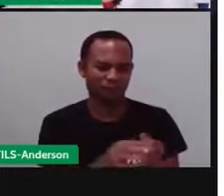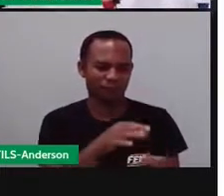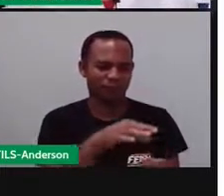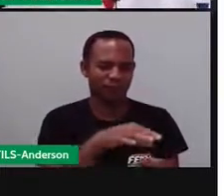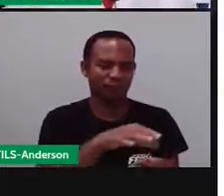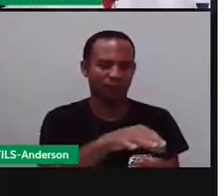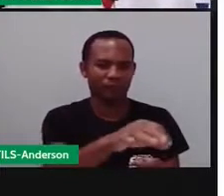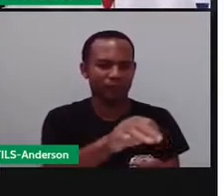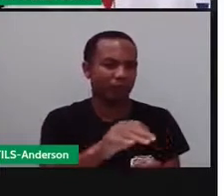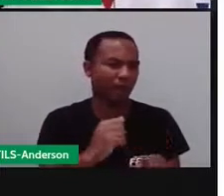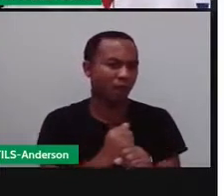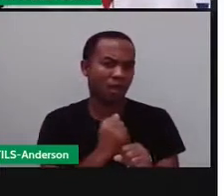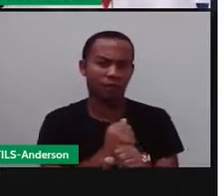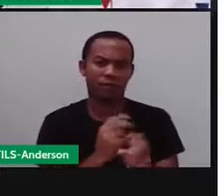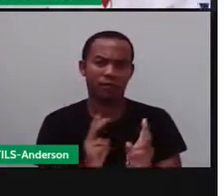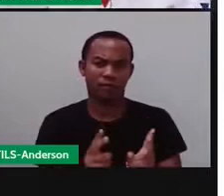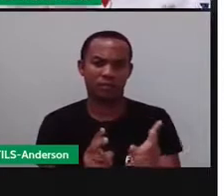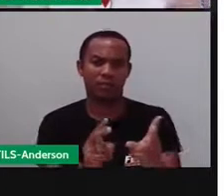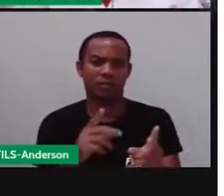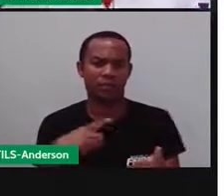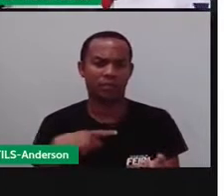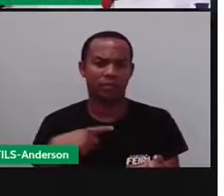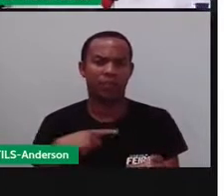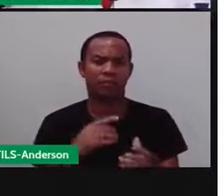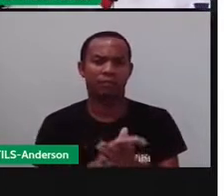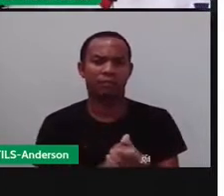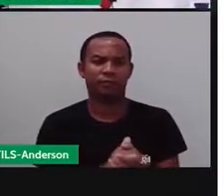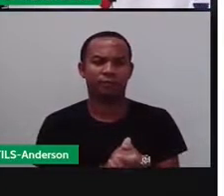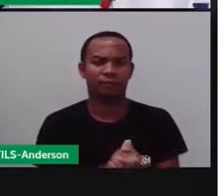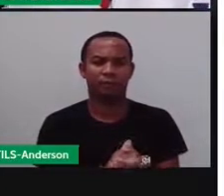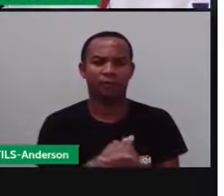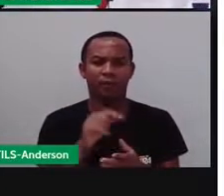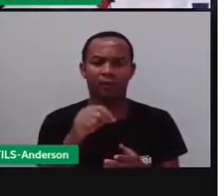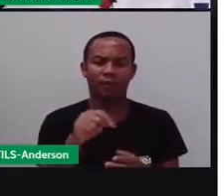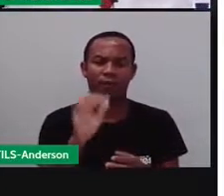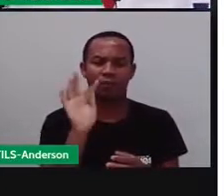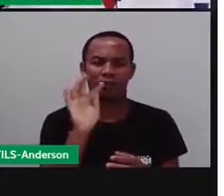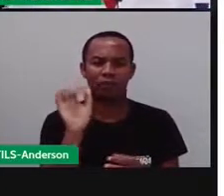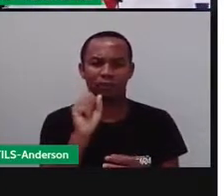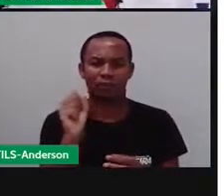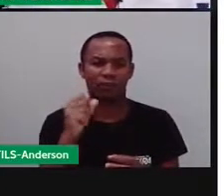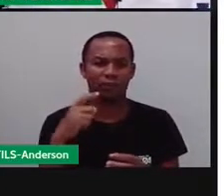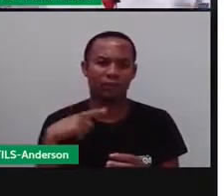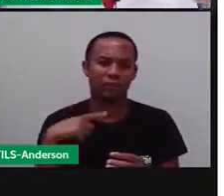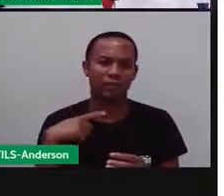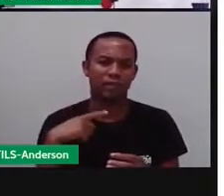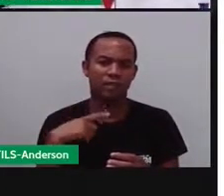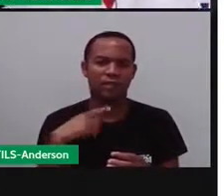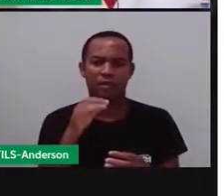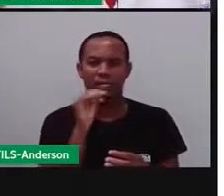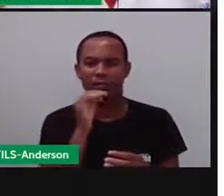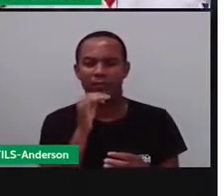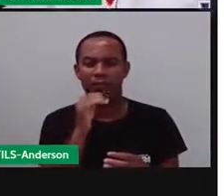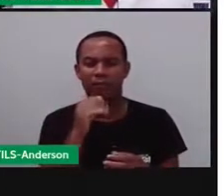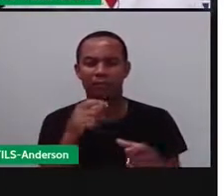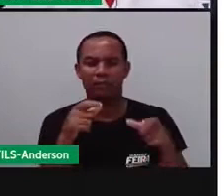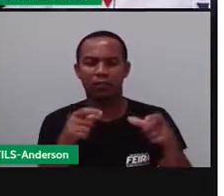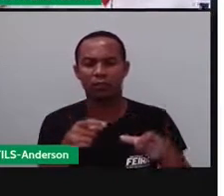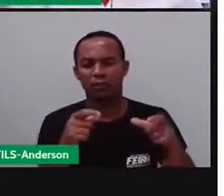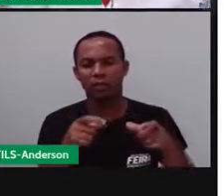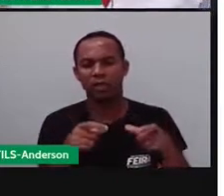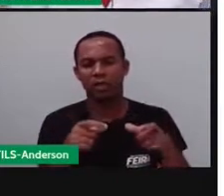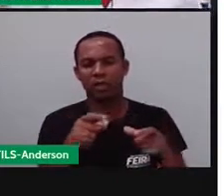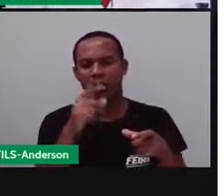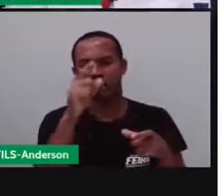apareça aí durante todo o ano. Então, por isso que as lojas que vendem pamonha em feira têm pamonha o ano inteiro, mas, obviamente, aquele milho